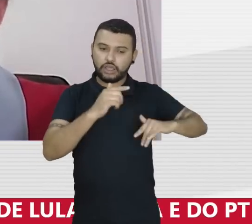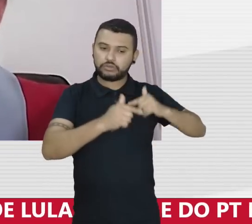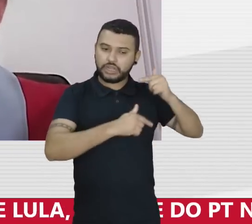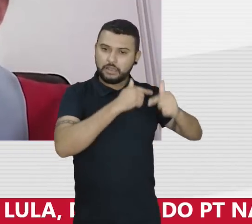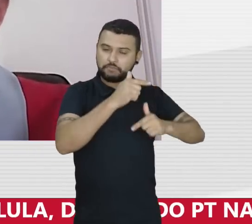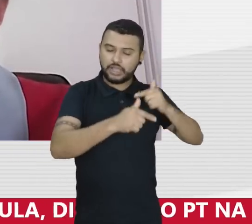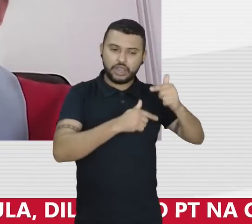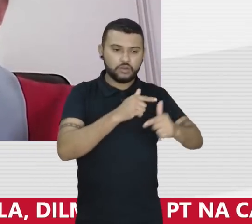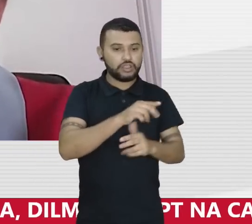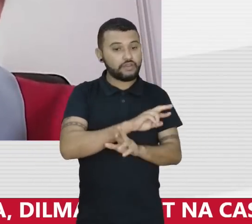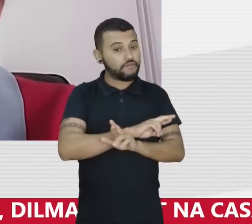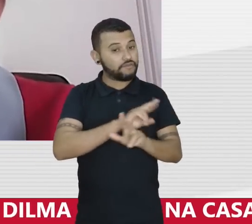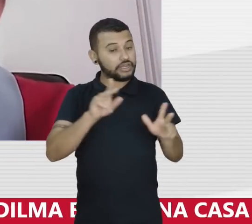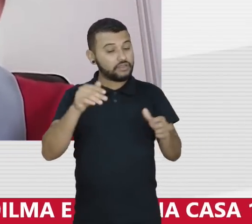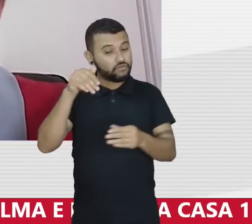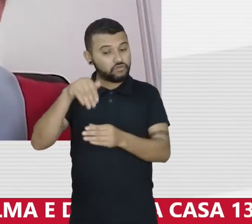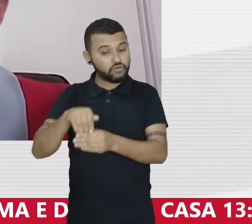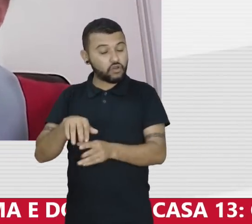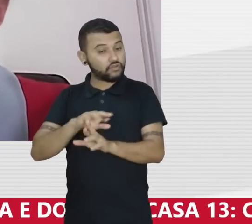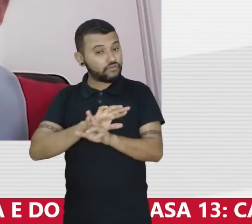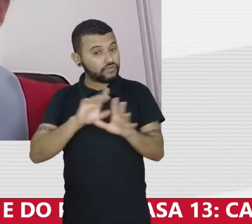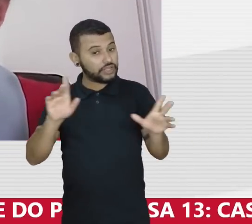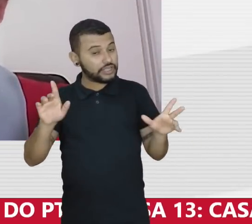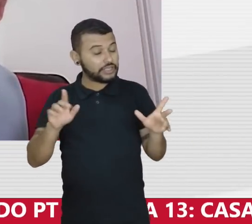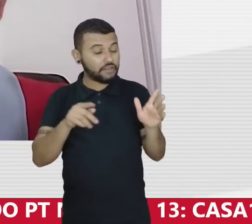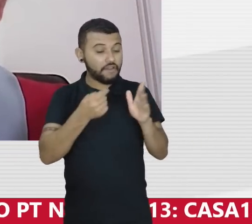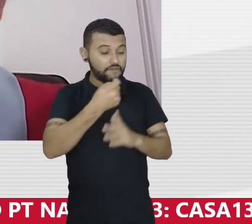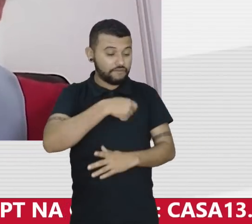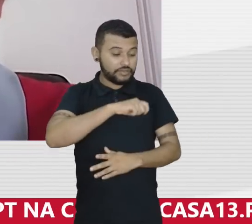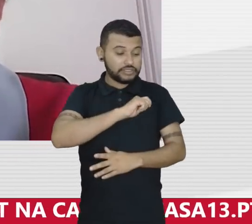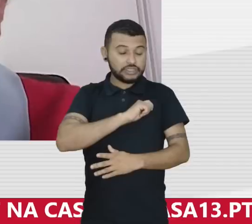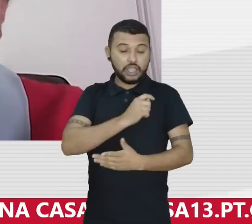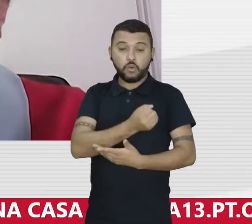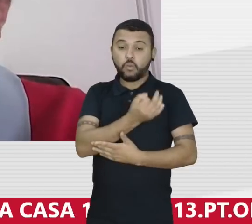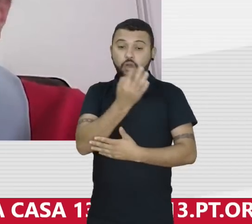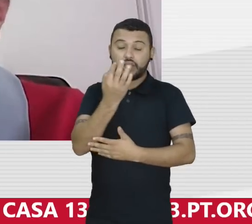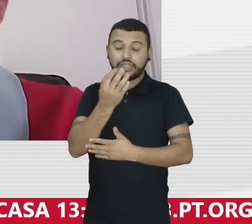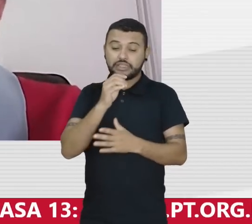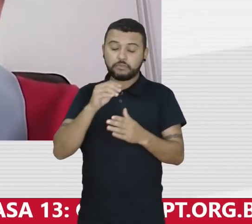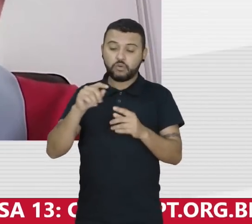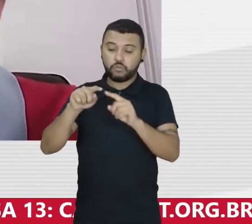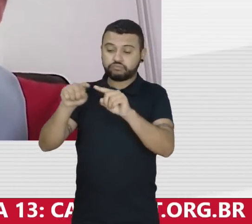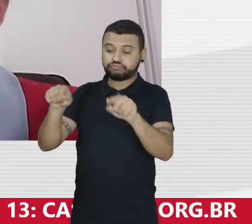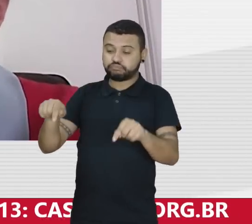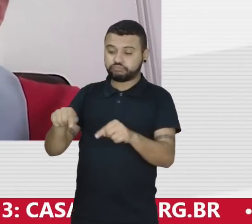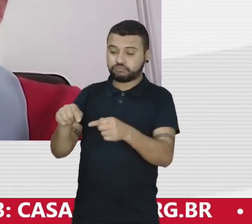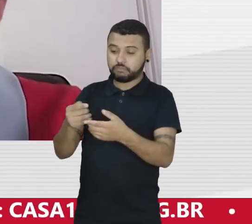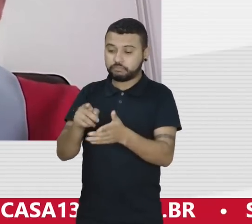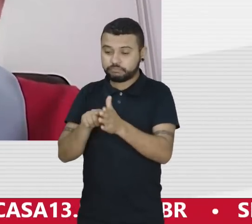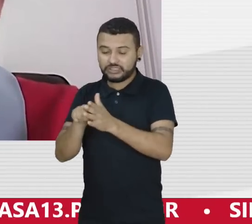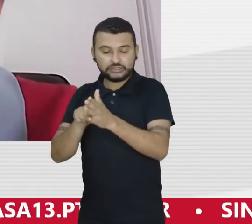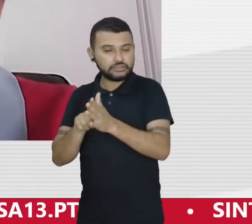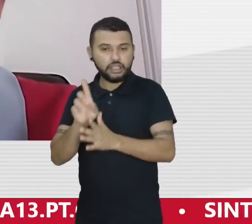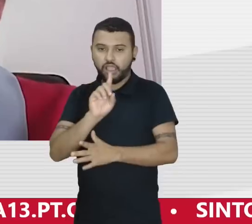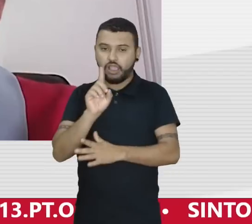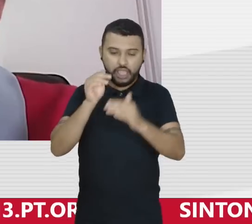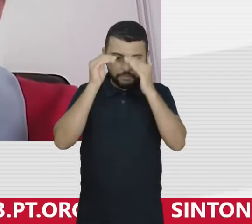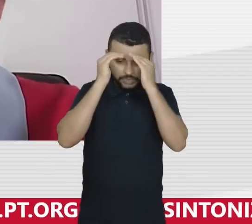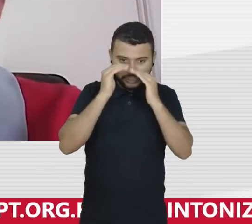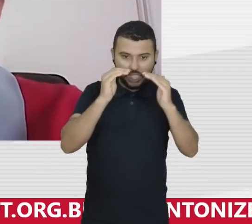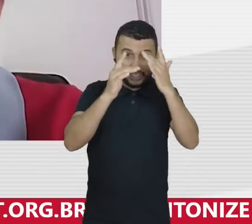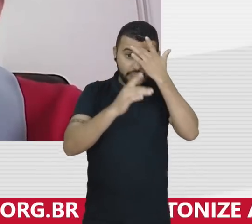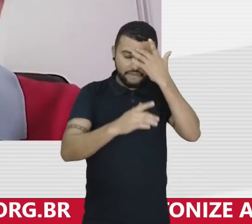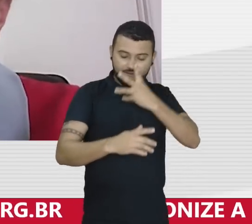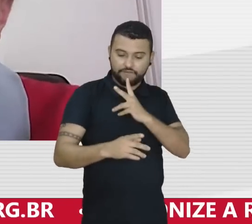não tem nada a ver com eleição, não tem nada a ver com fiscalização de urna, não tem nada a ver com respeito ou desrespeito de quem for